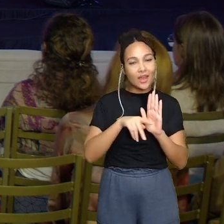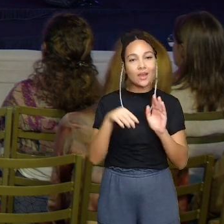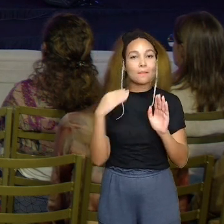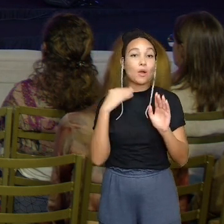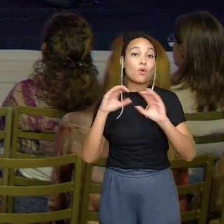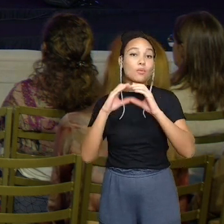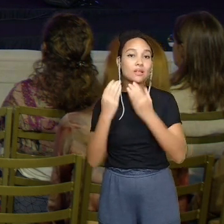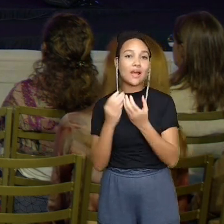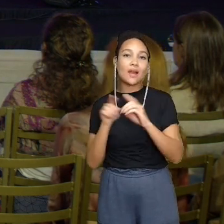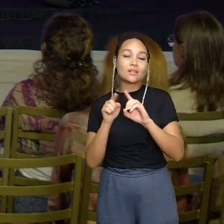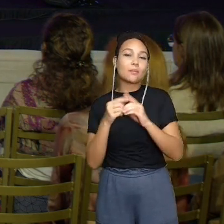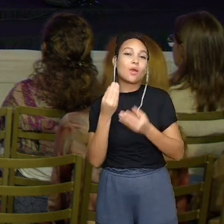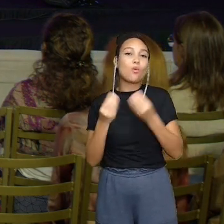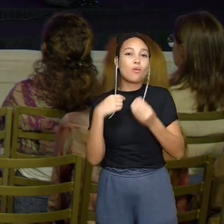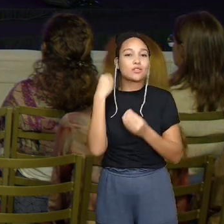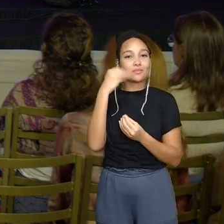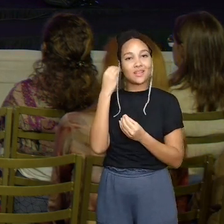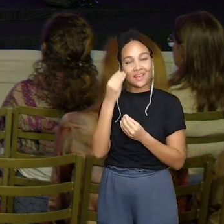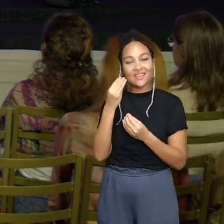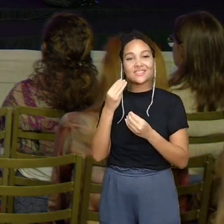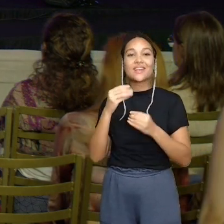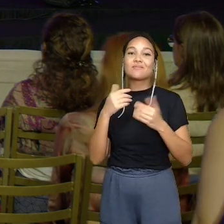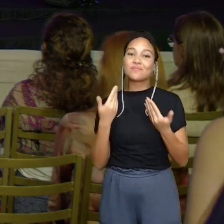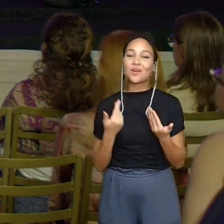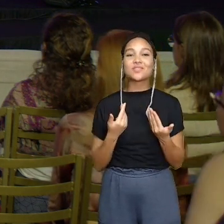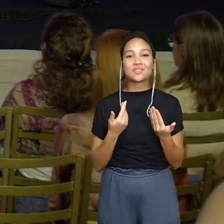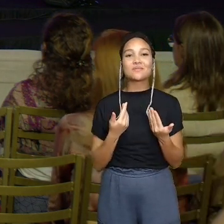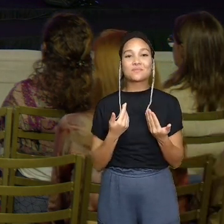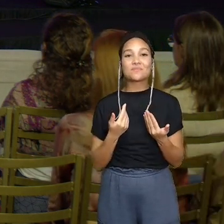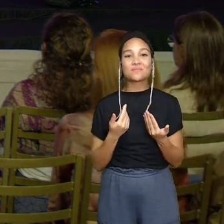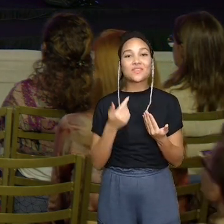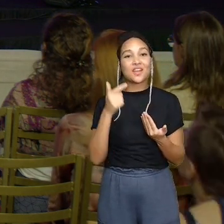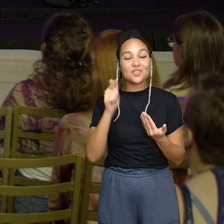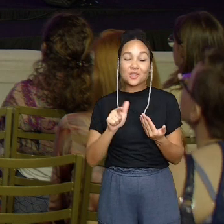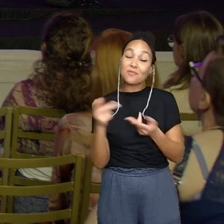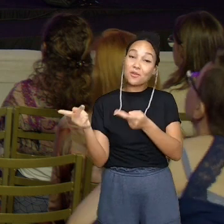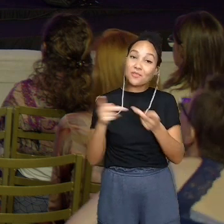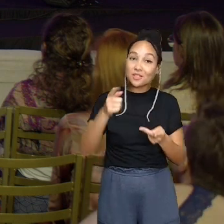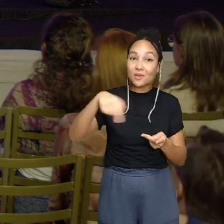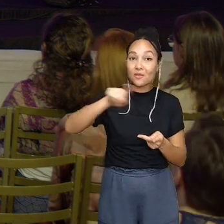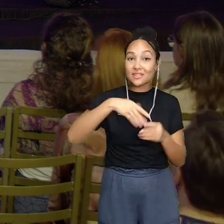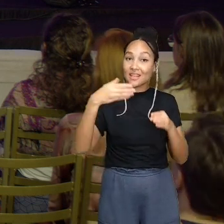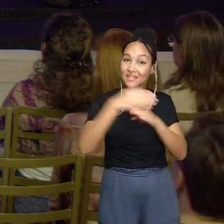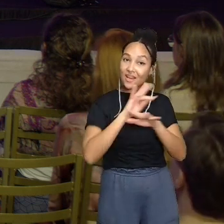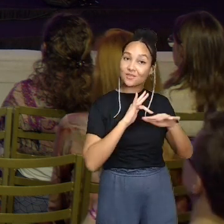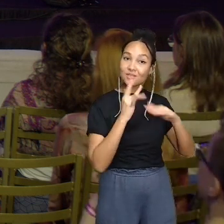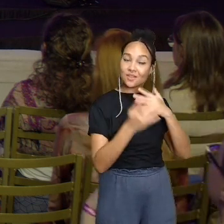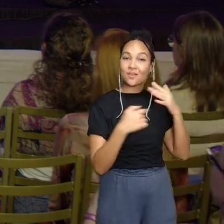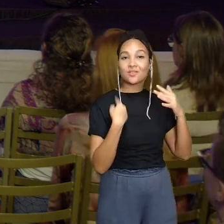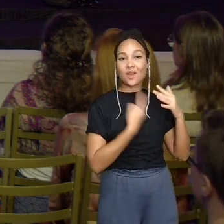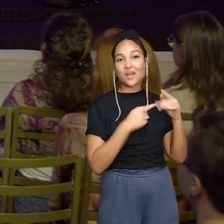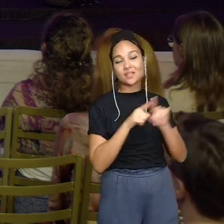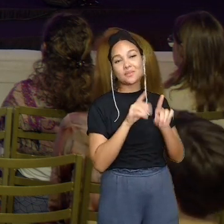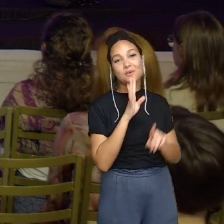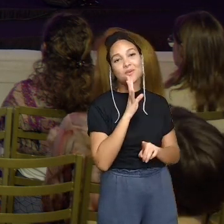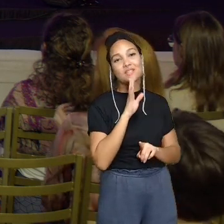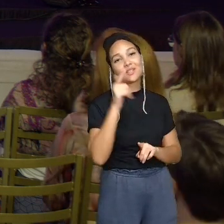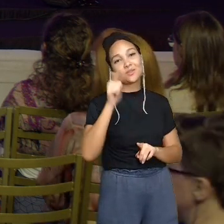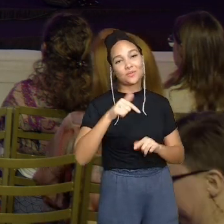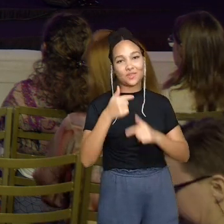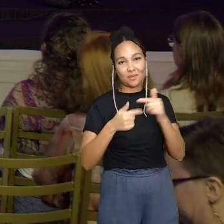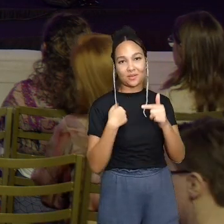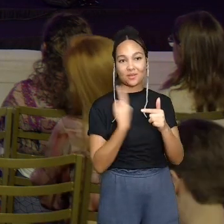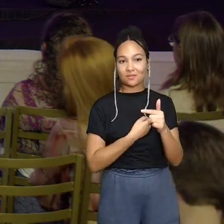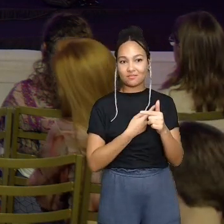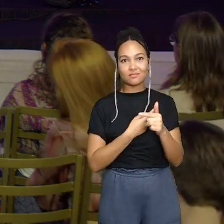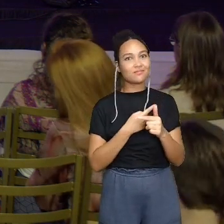COM, sobre a nossa experiência. E fica aí, novamente, meu convite para acessar as nossas redes sociais e conhecerem o nosso trabalho. Não, mas ainda dá para a